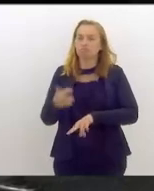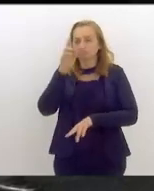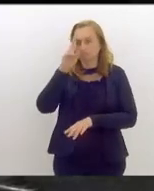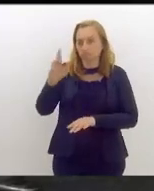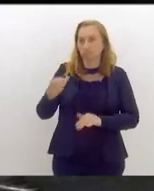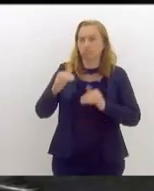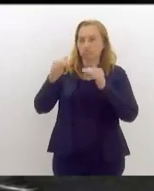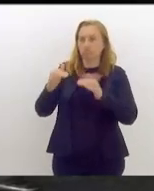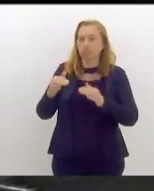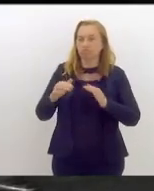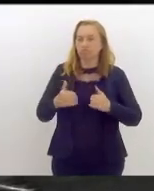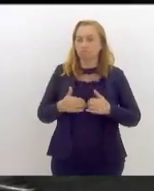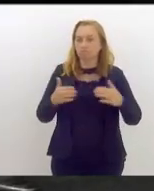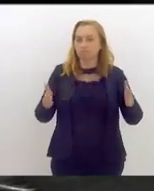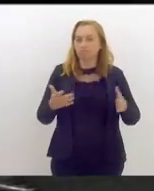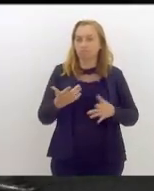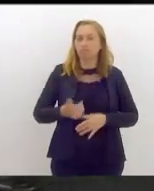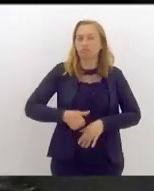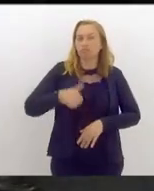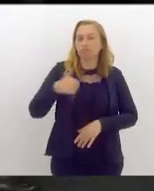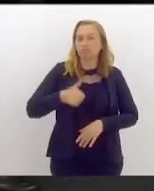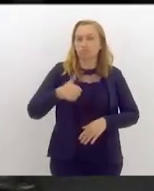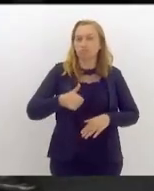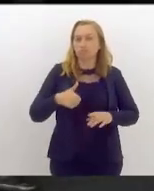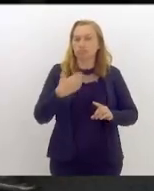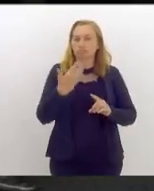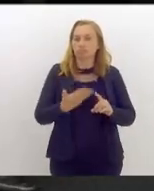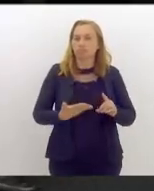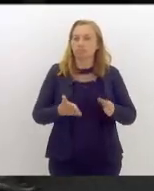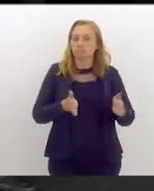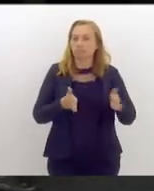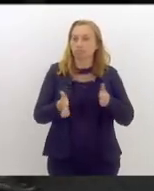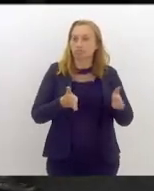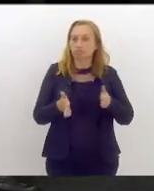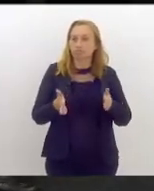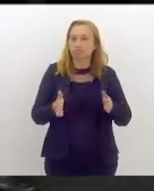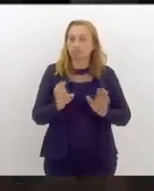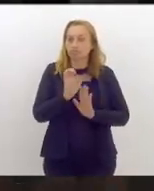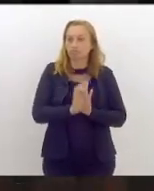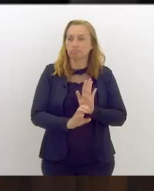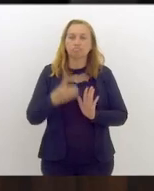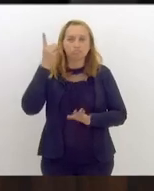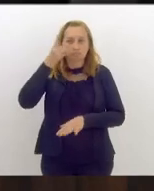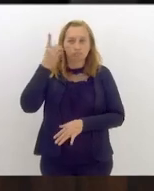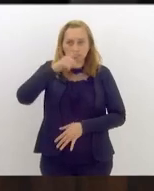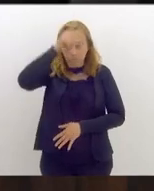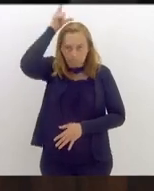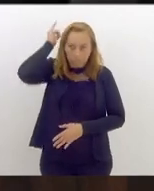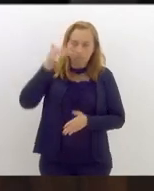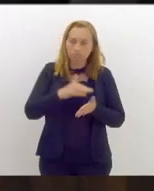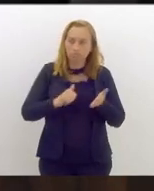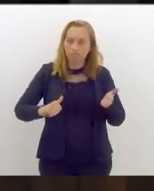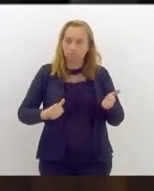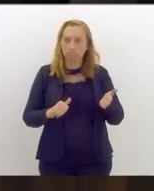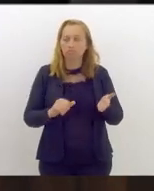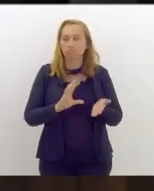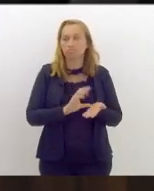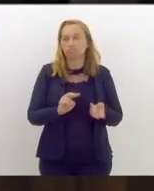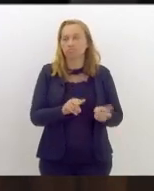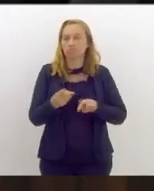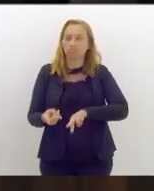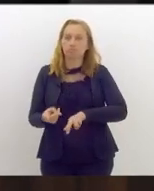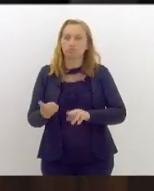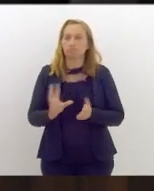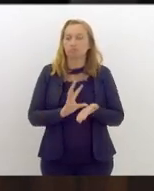vossa excelência reabra ou abra pela primeira vez inaugura o prazo pra emendas no Spawn se puder retirar de mim encaminhamento é pra